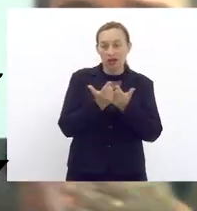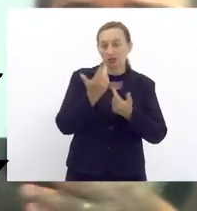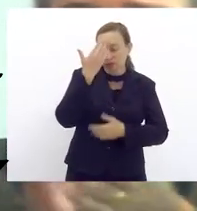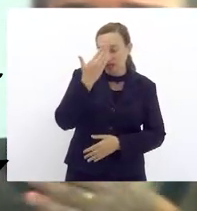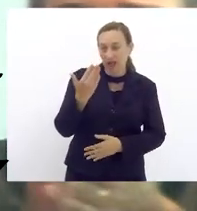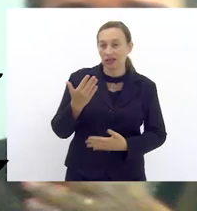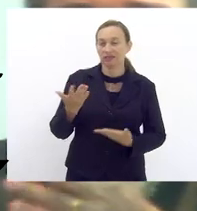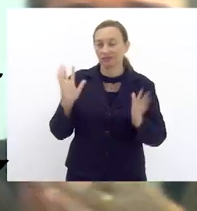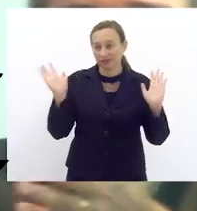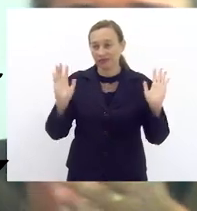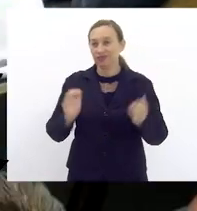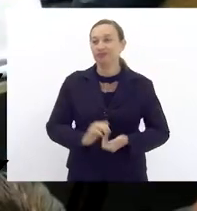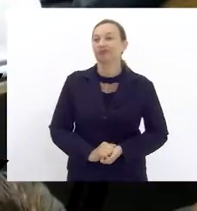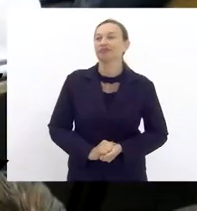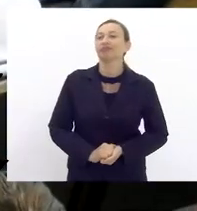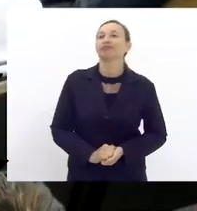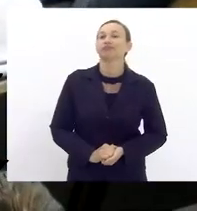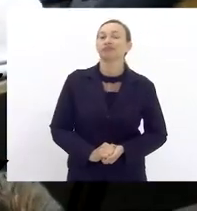pessoal